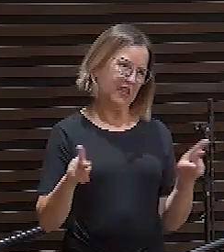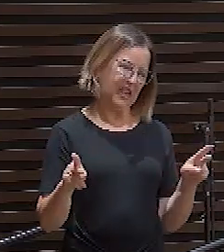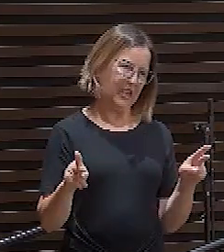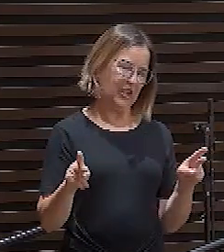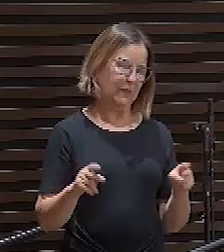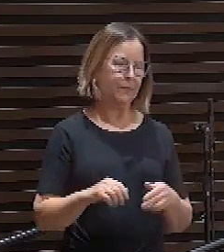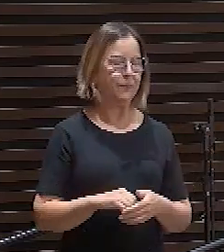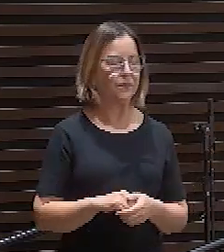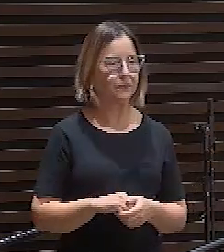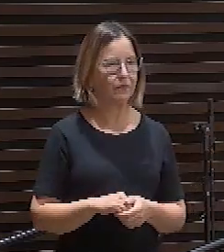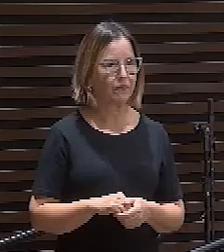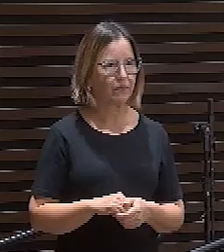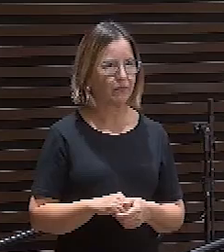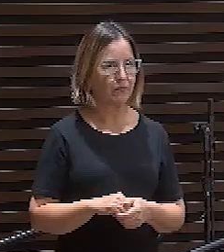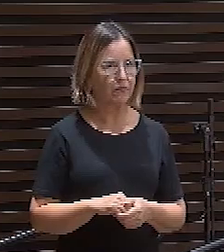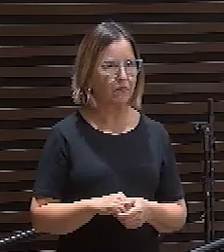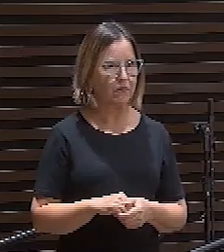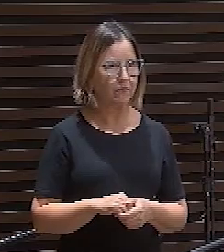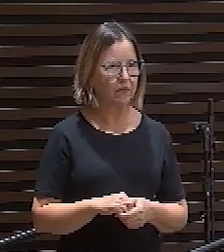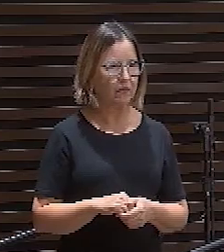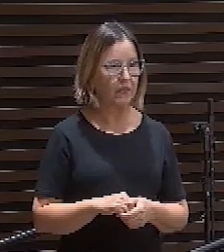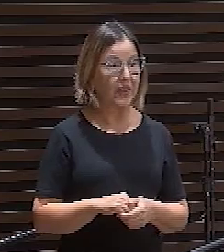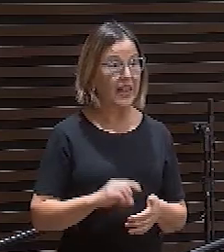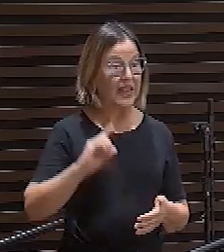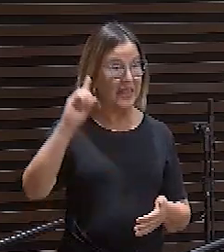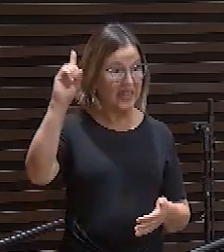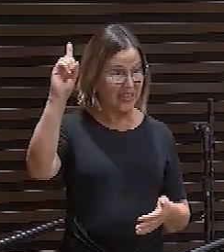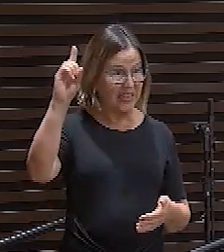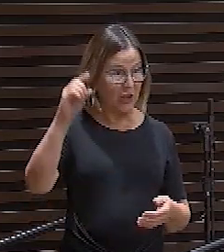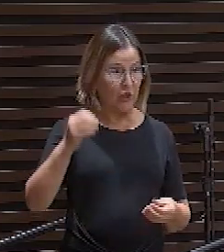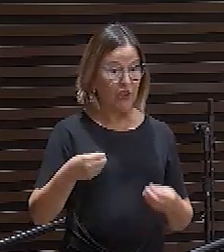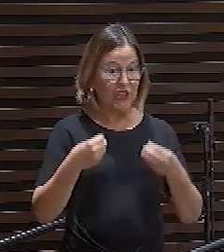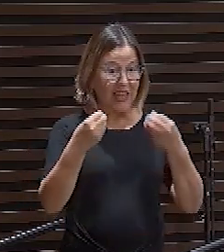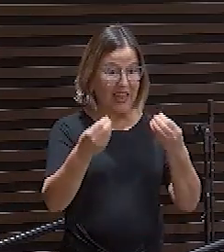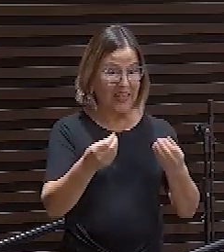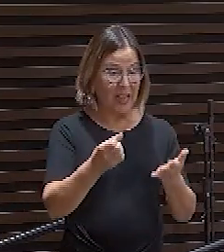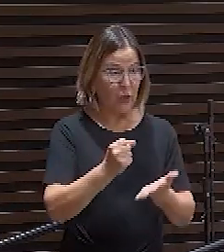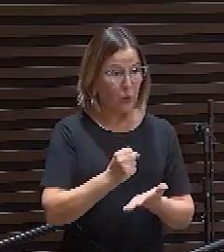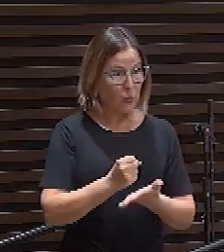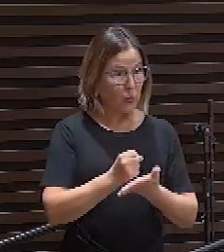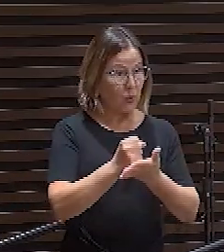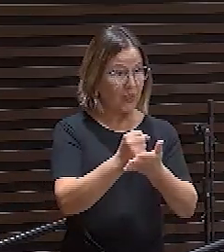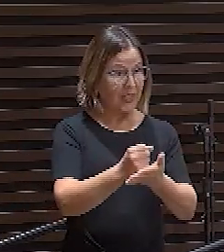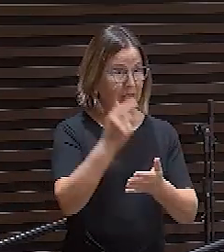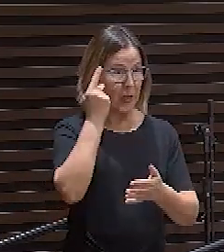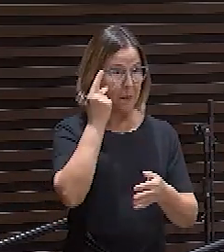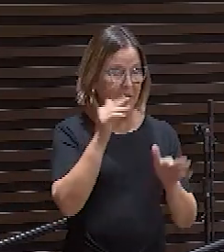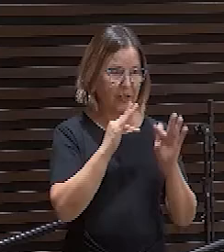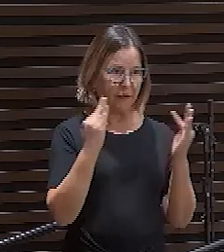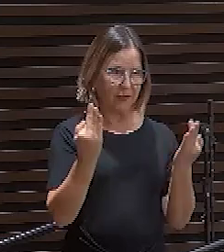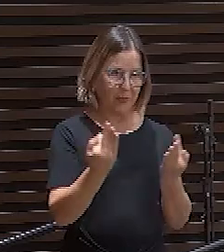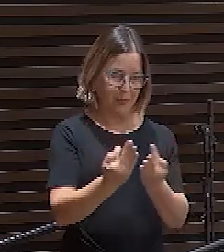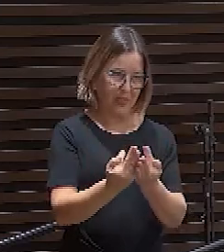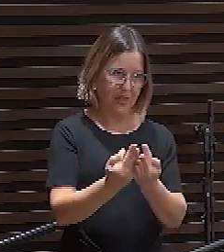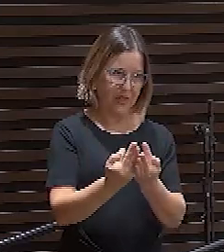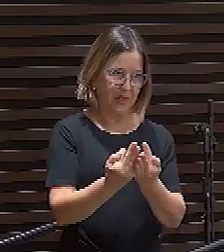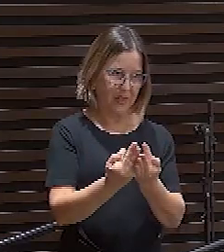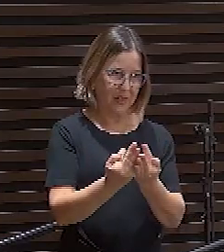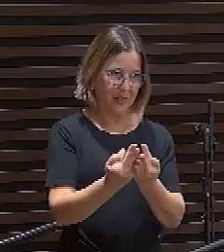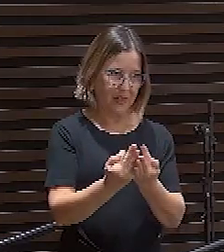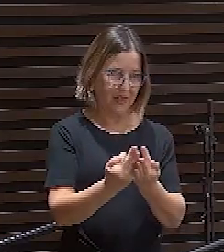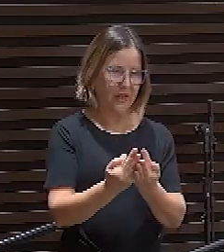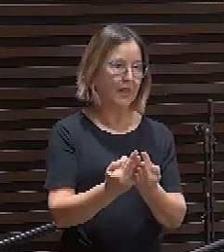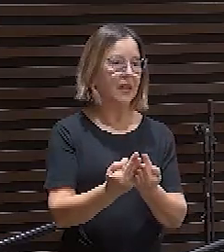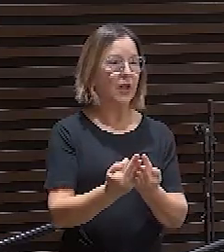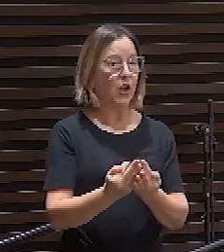permitido, porque aquele sustento que foi dado por Deus para aquela família não podia sair daquela família.